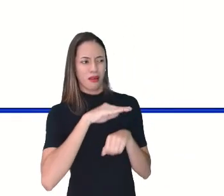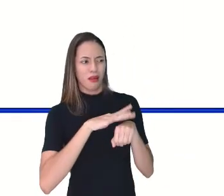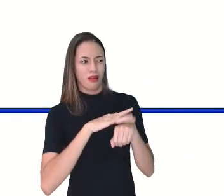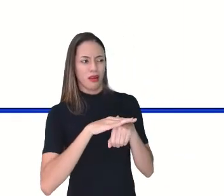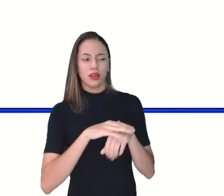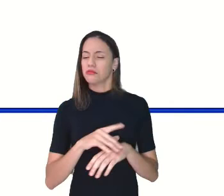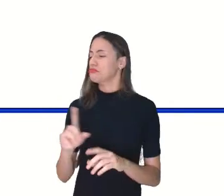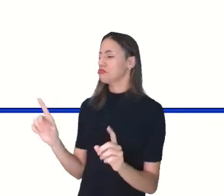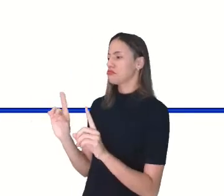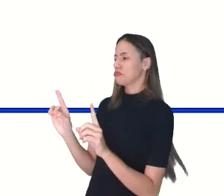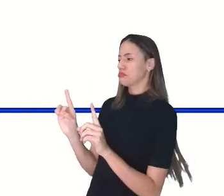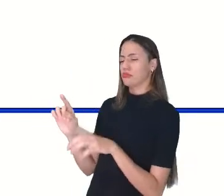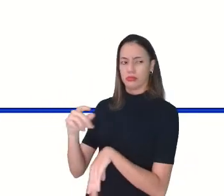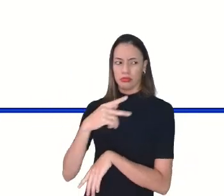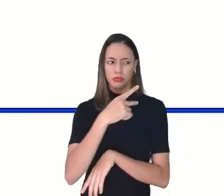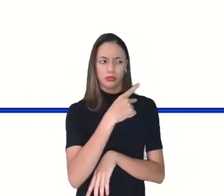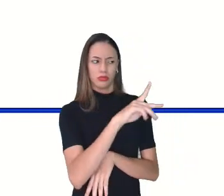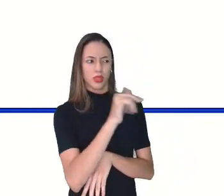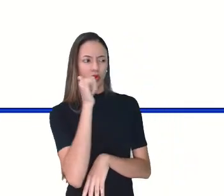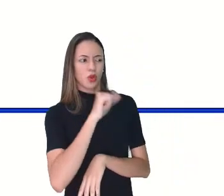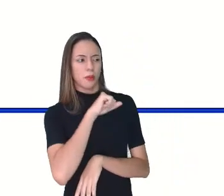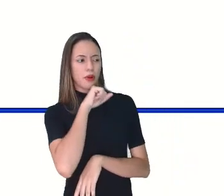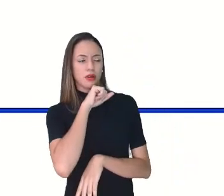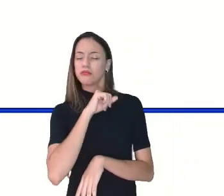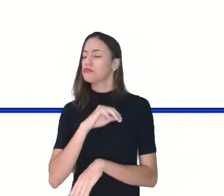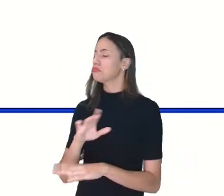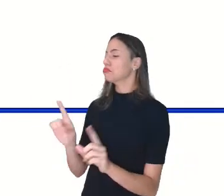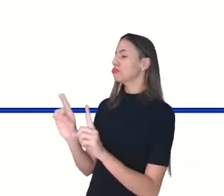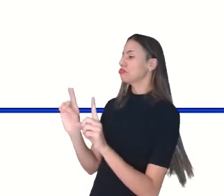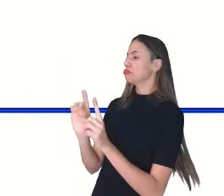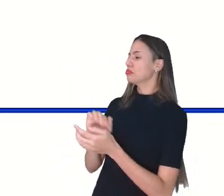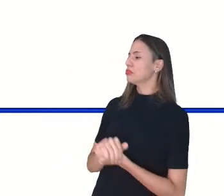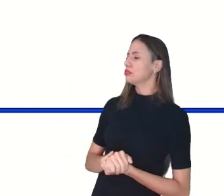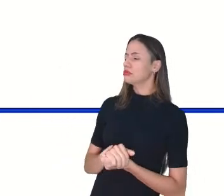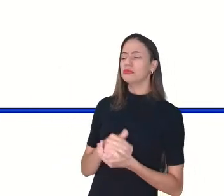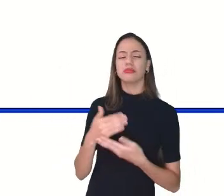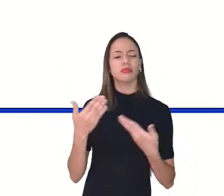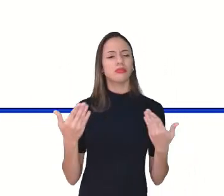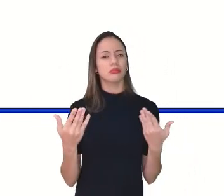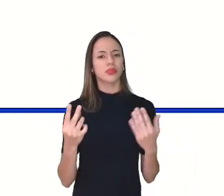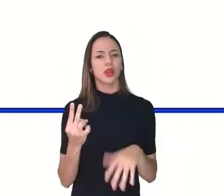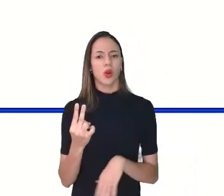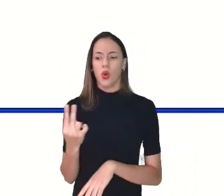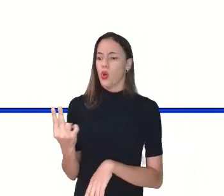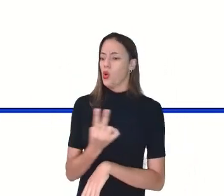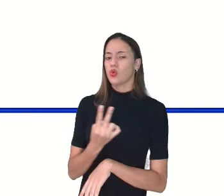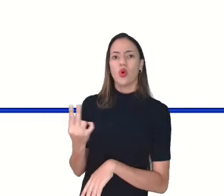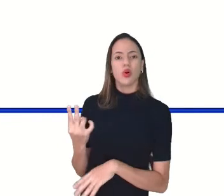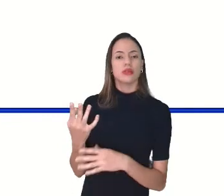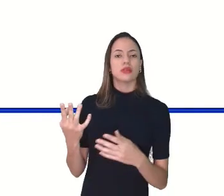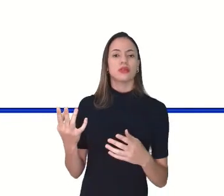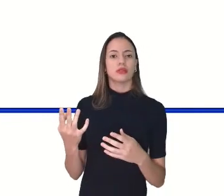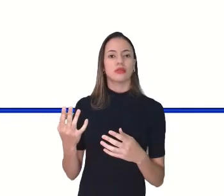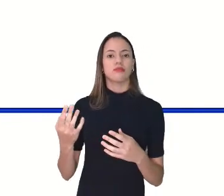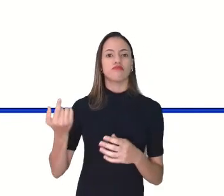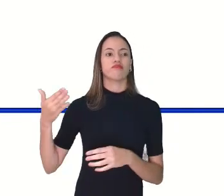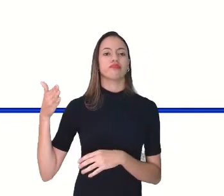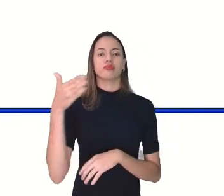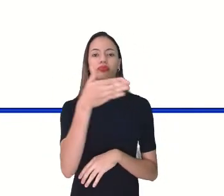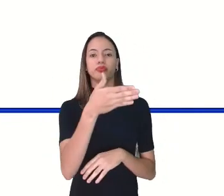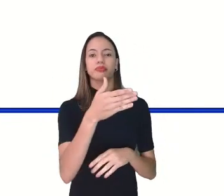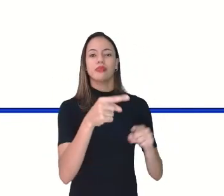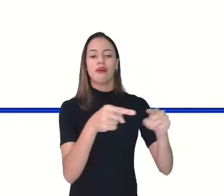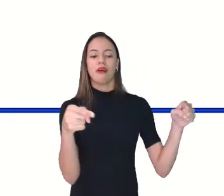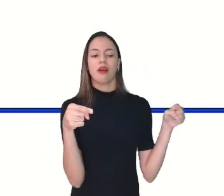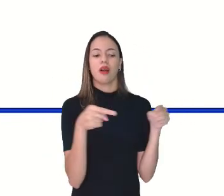Não. Então é sua mãe? Também não. Então, os dois chegam no quarto de Mafalda.